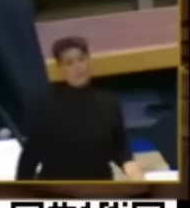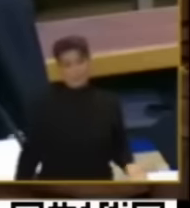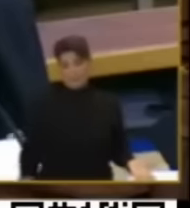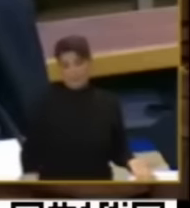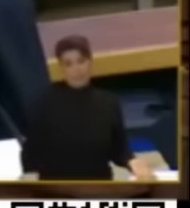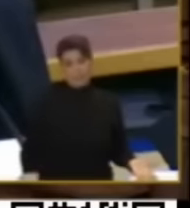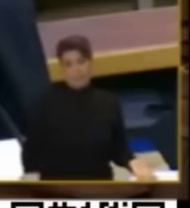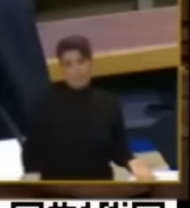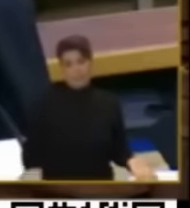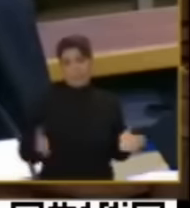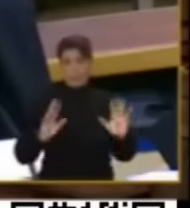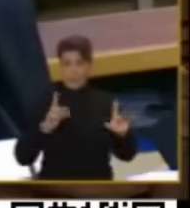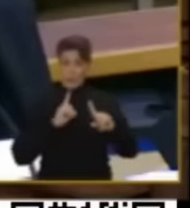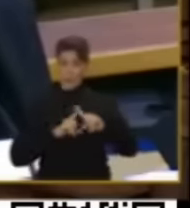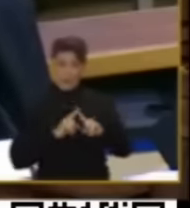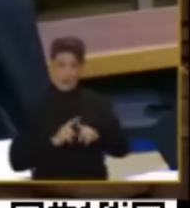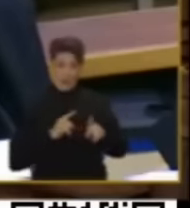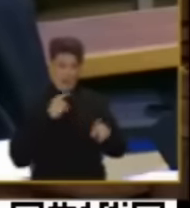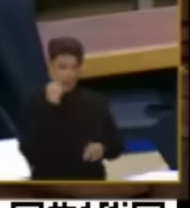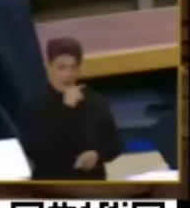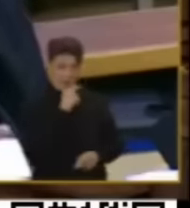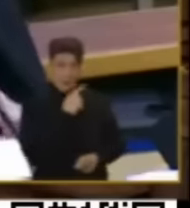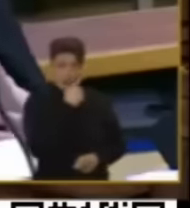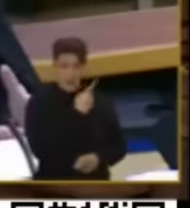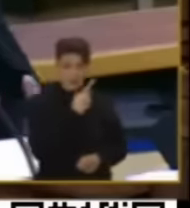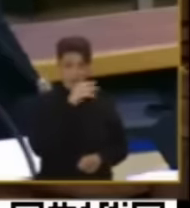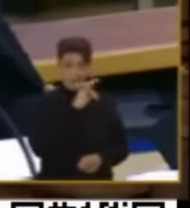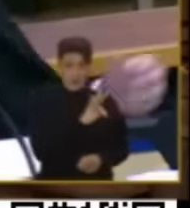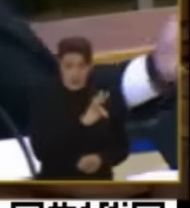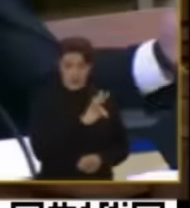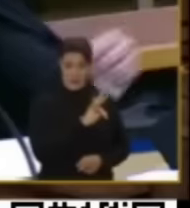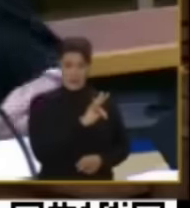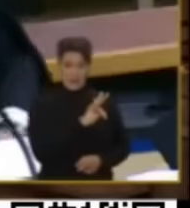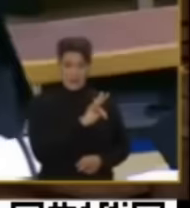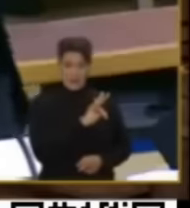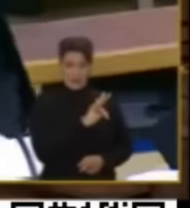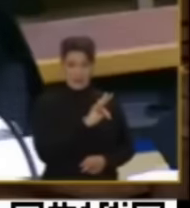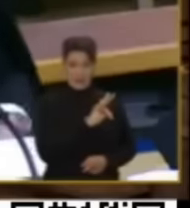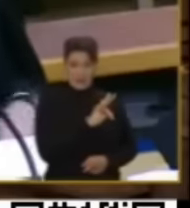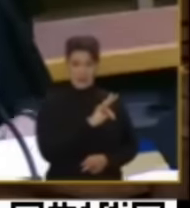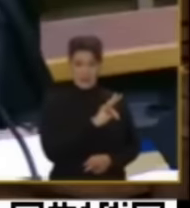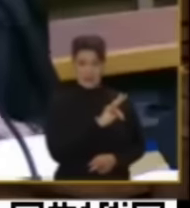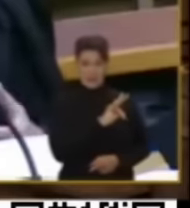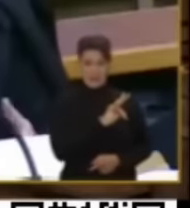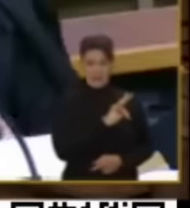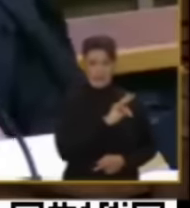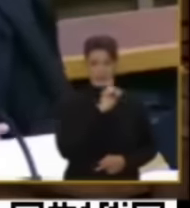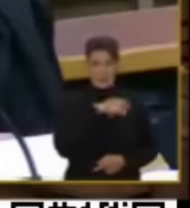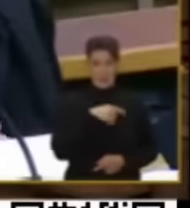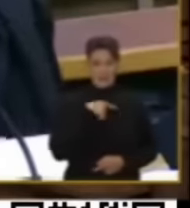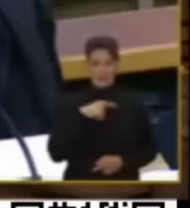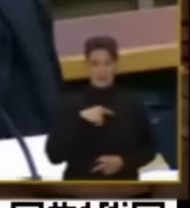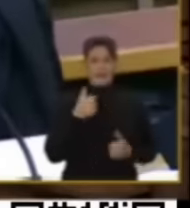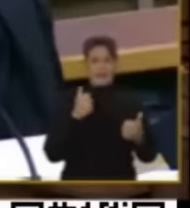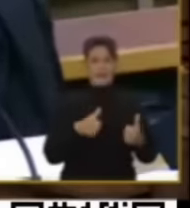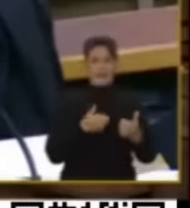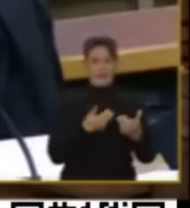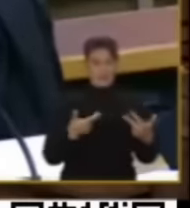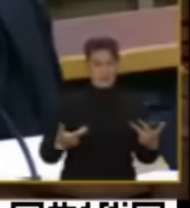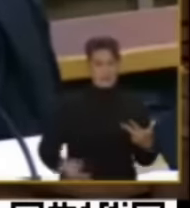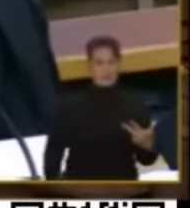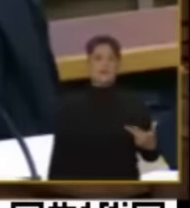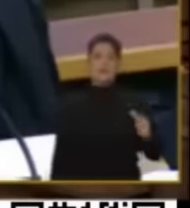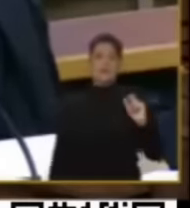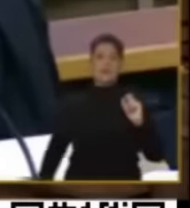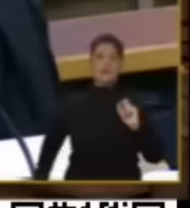também expressou que entende que não há nada de errado nessa matéria. E o que eu acho engraçado é o ministro